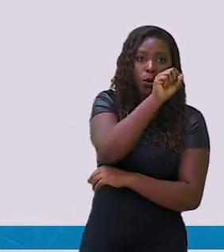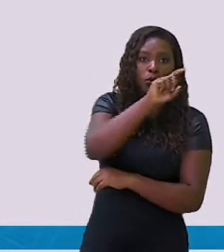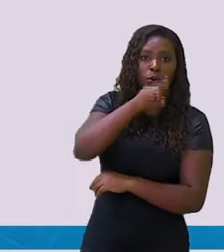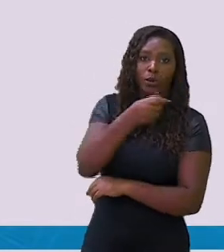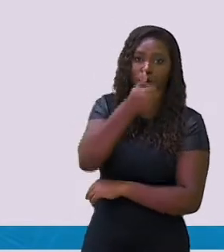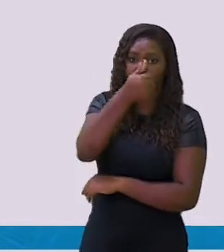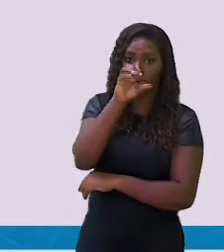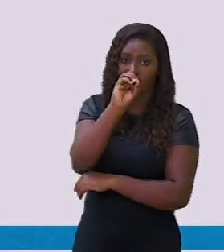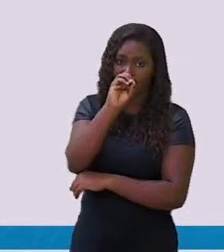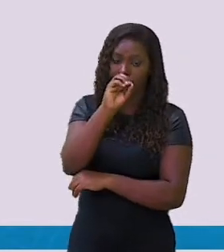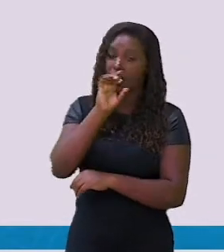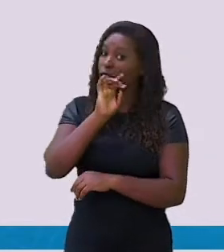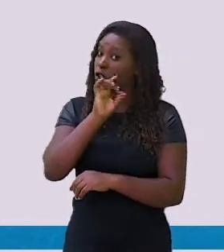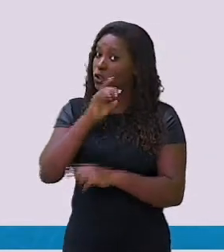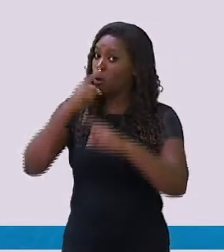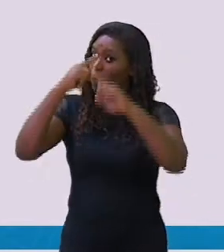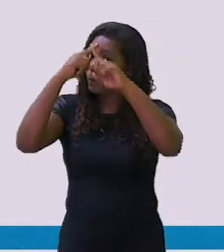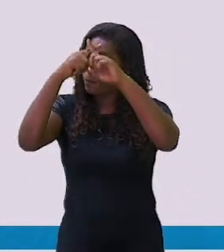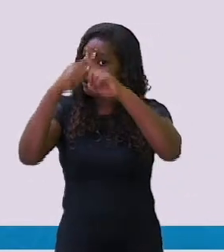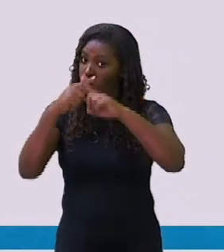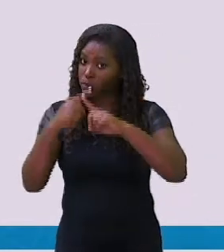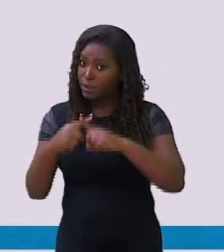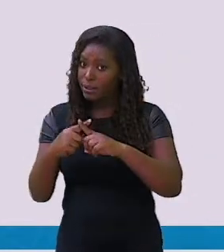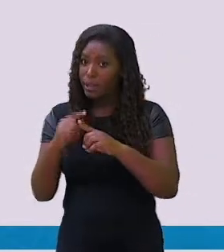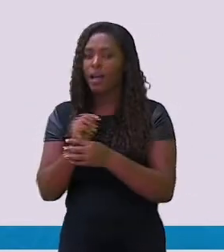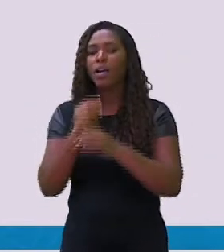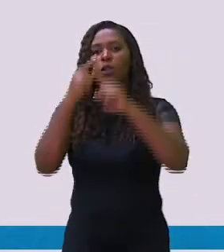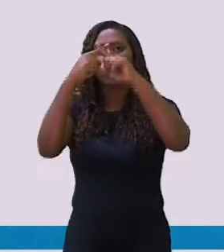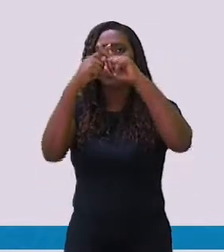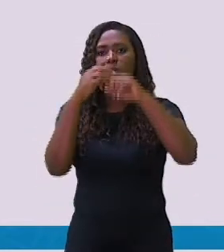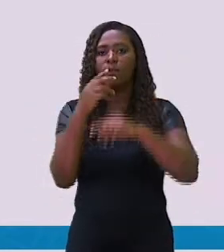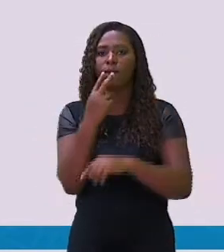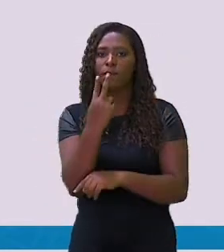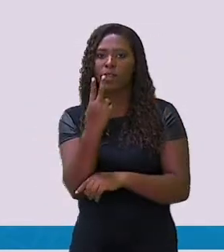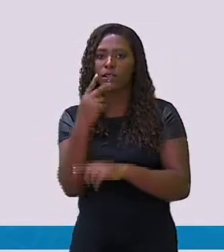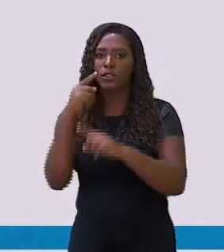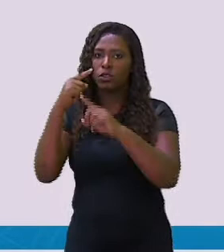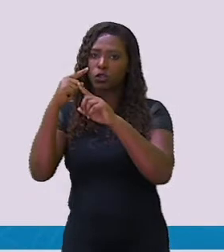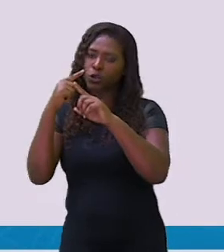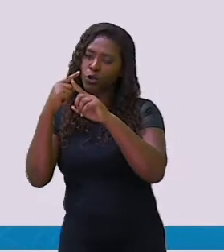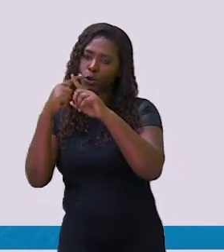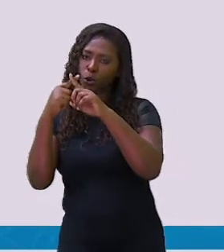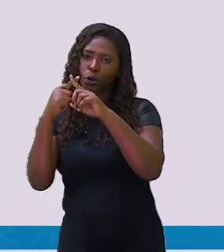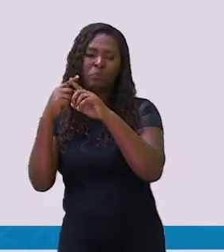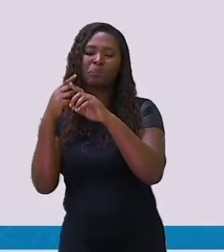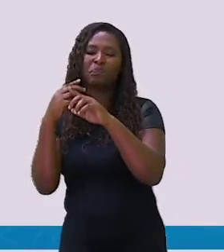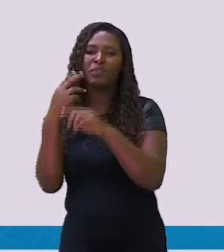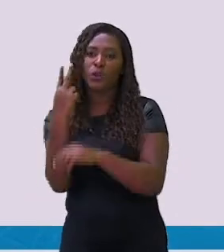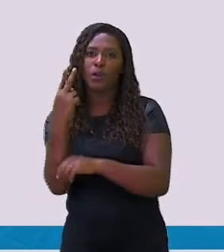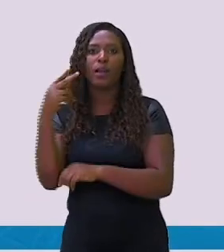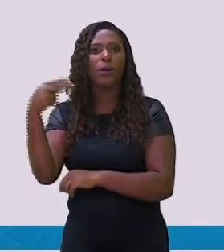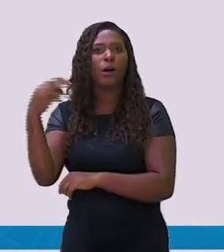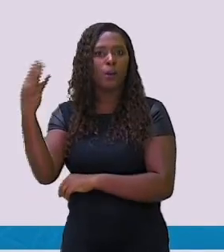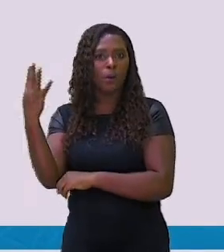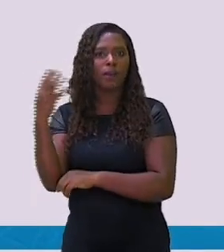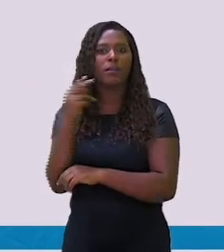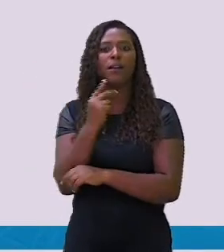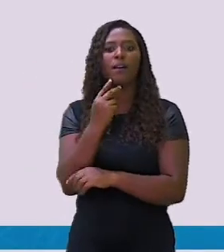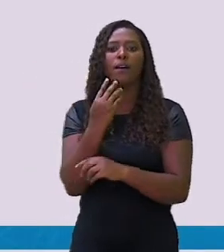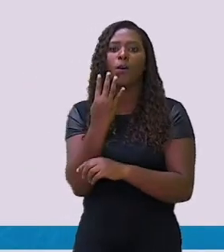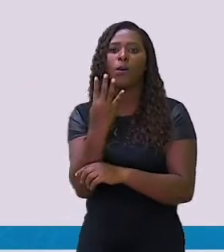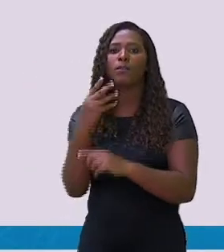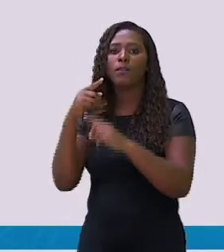multiplicar esses fatores aqui olha 22 24 4 x 2 8 e 8